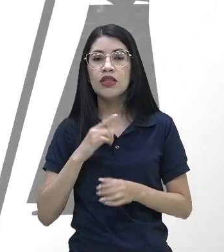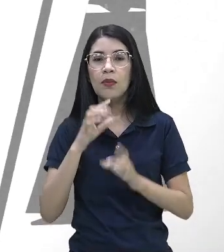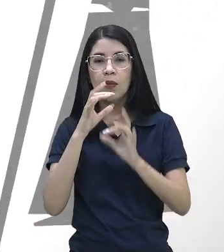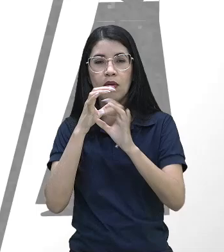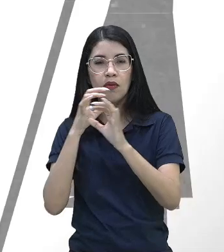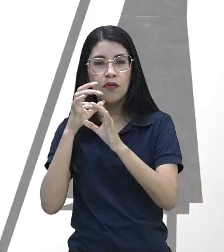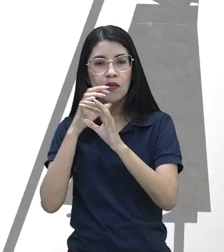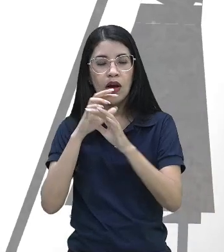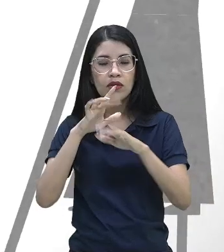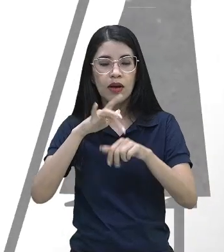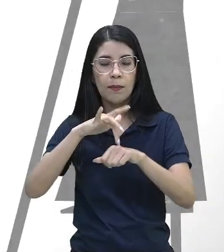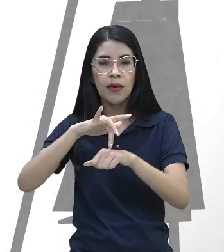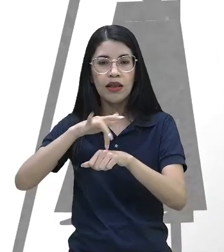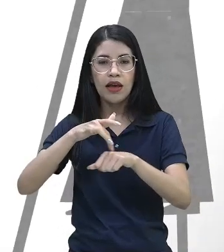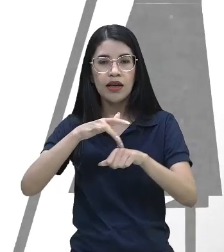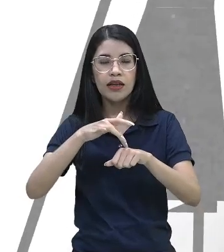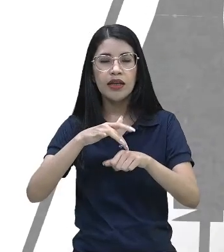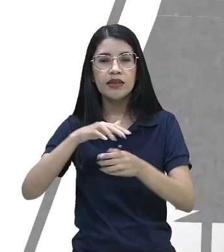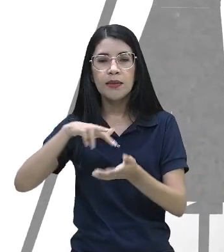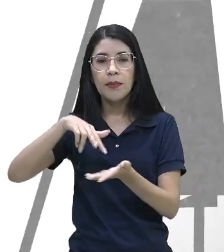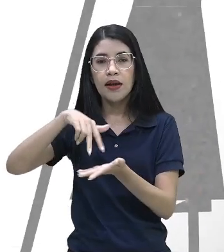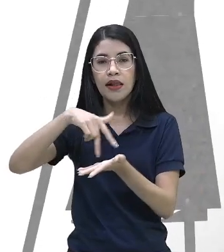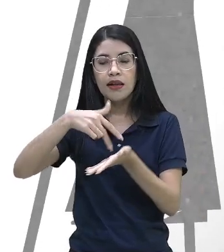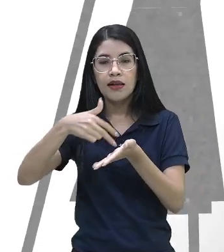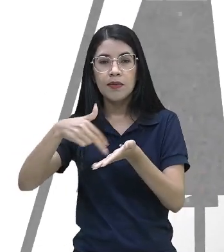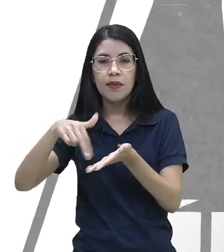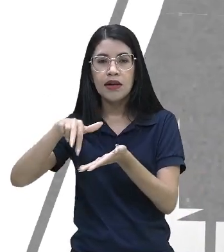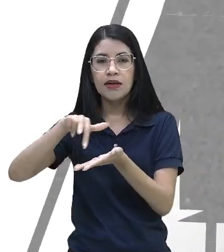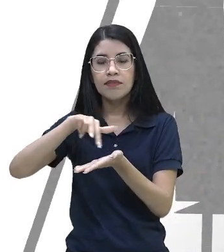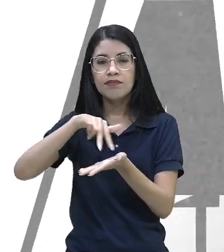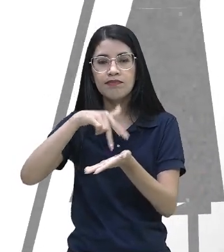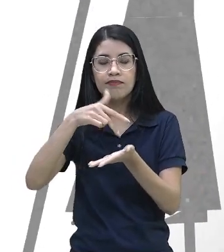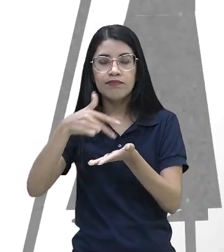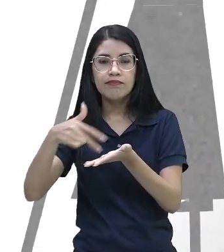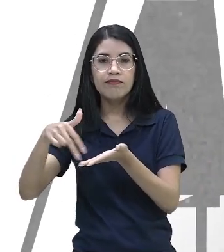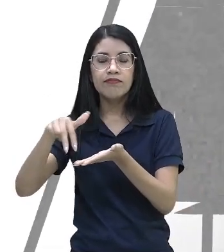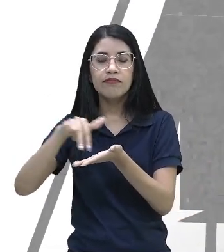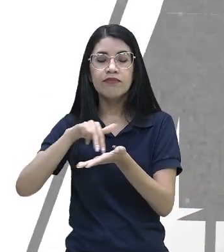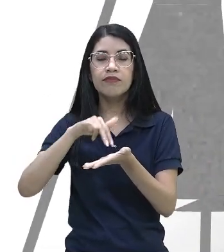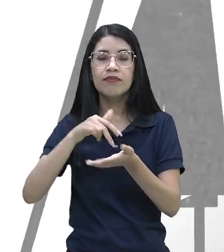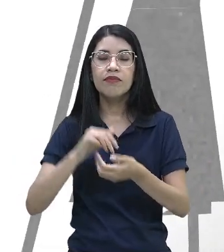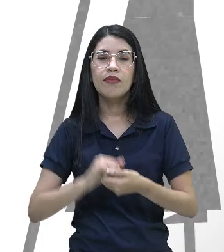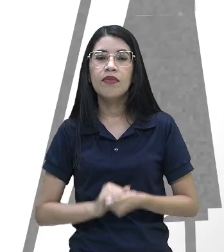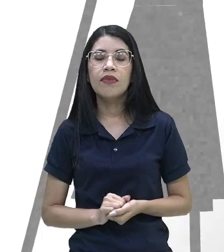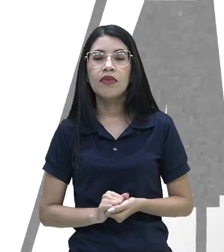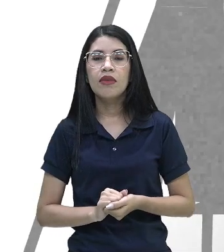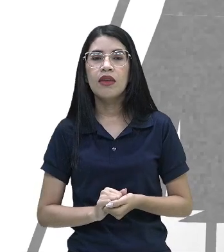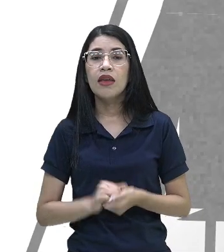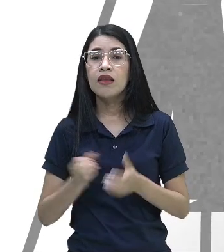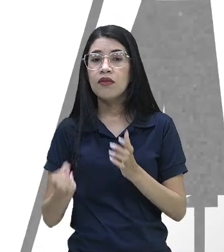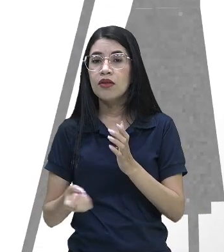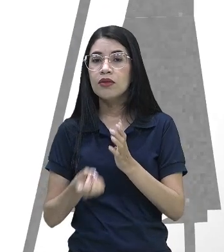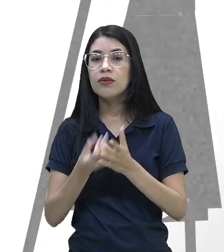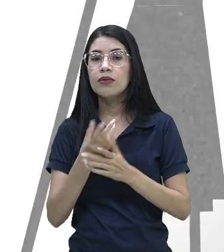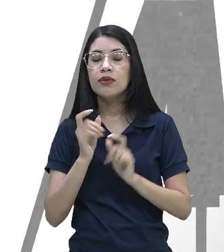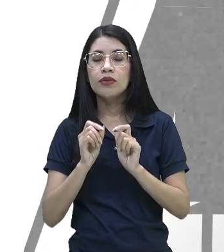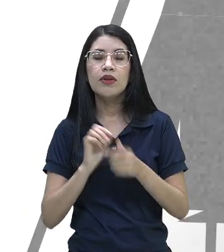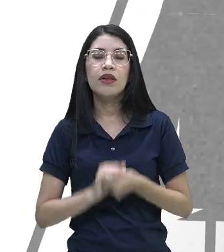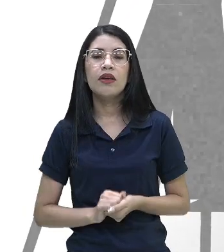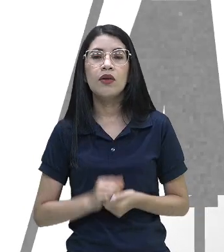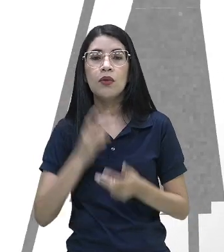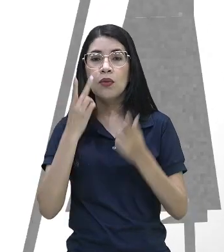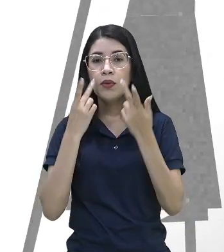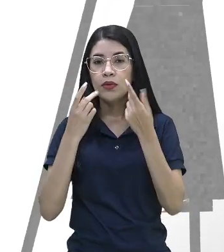bailarina movimentando-se com leveza e graciosidade. Neste momento, teria surgido o teatro